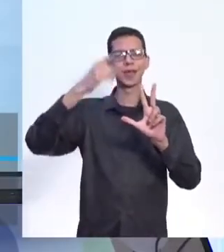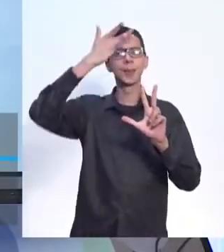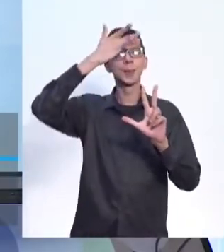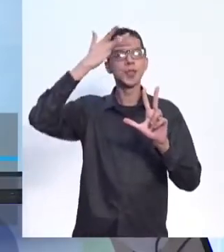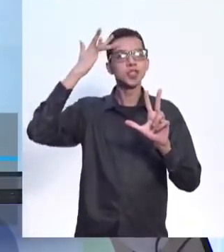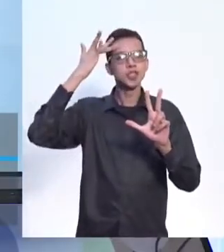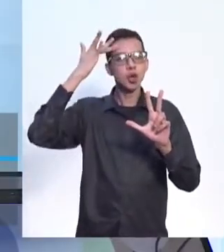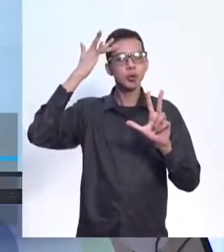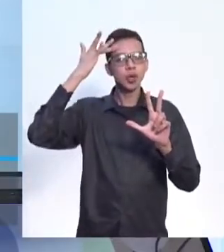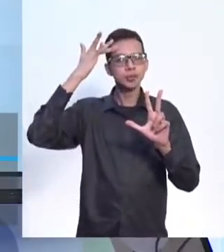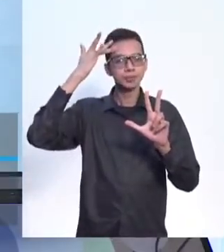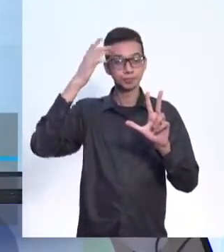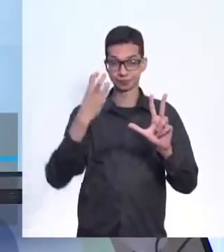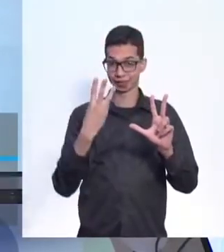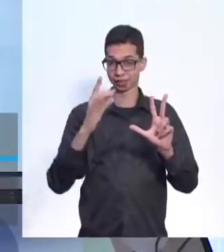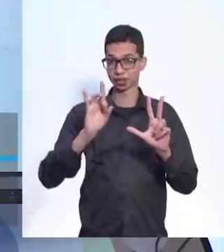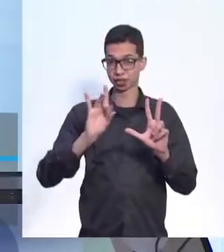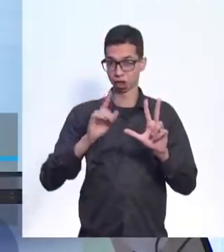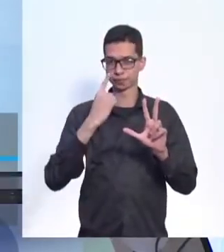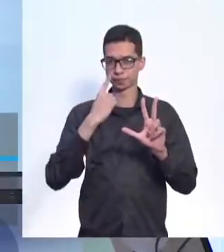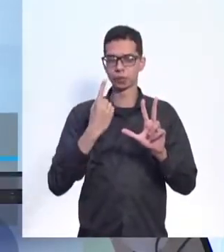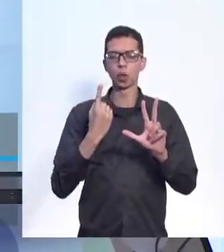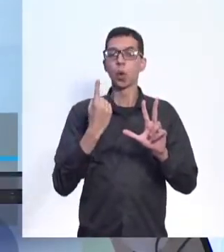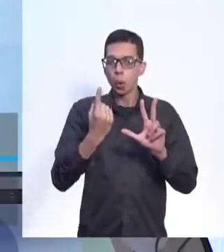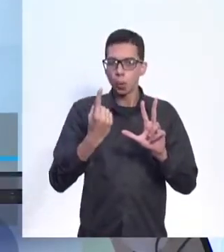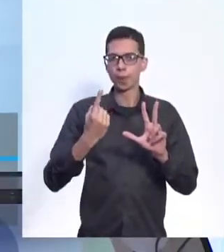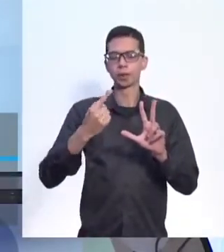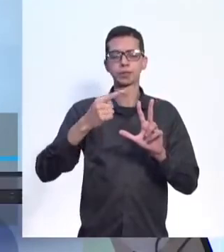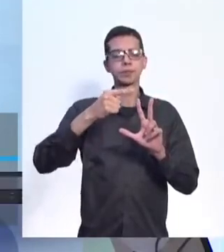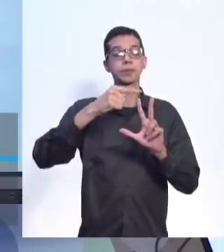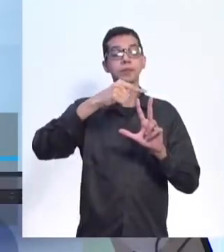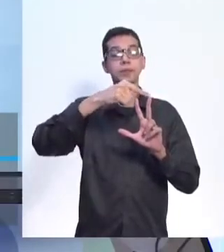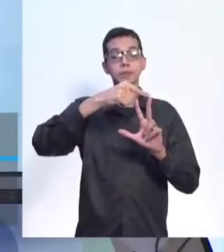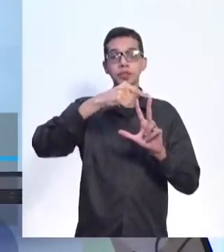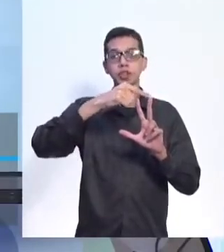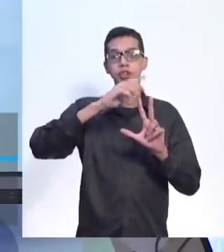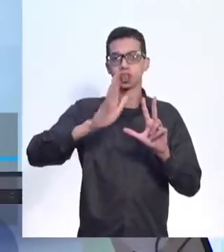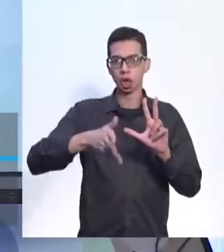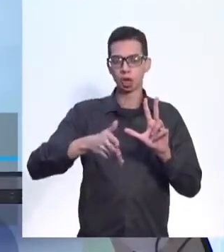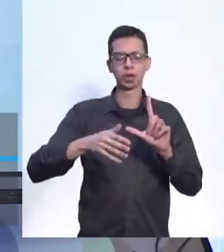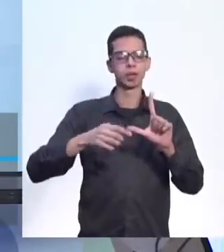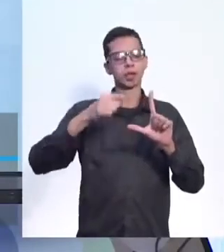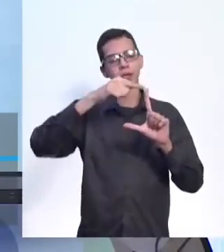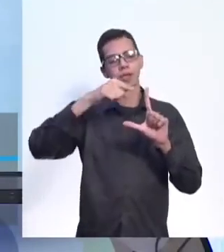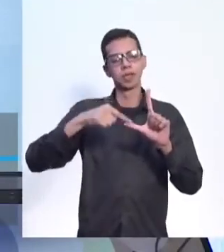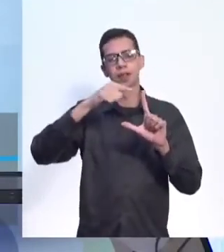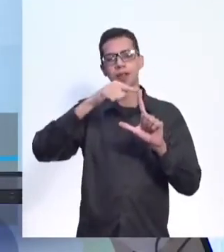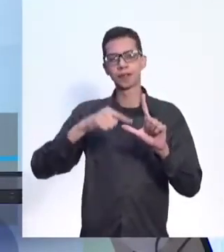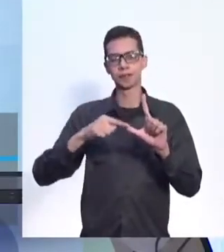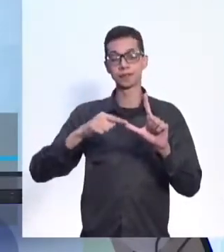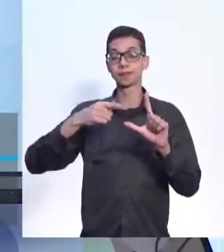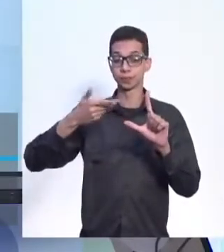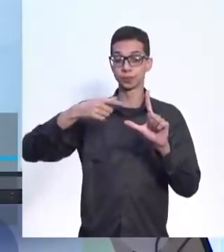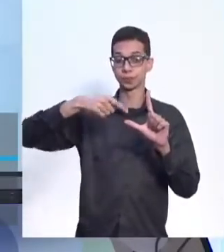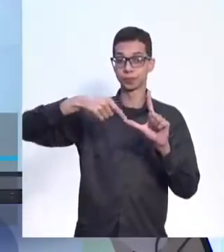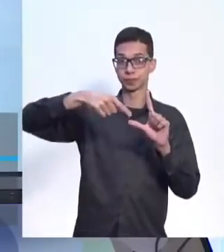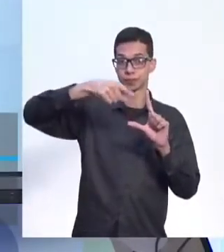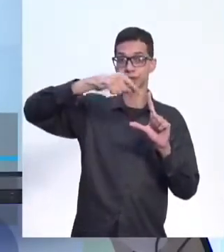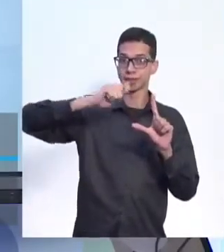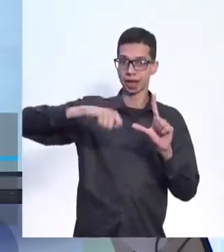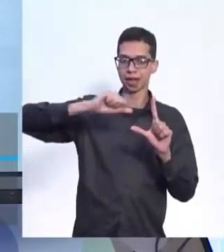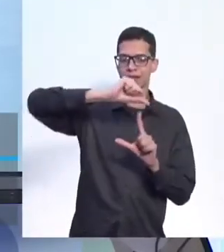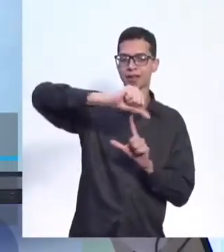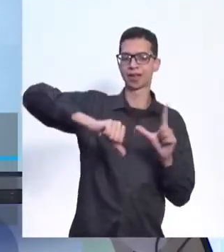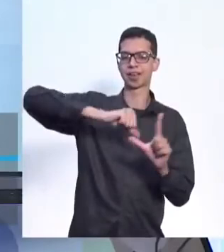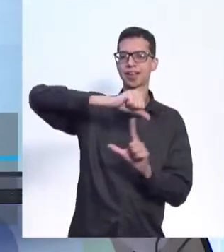terceira posição. Usei mais uma pessoa. Quantas sobram? 2. Isso mesmo. E aí, se eu usei mais